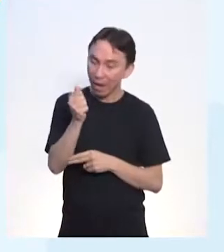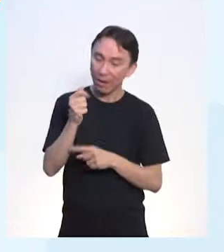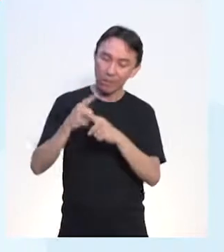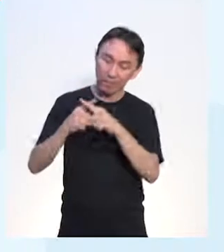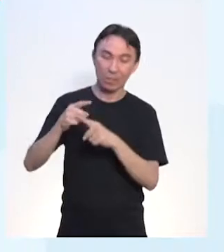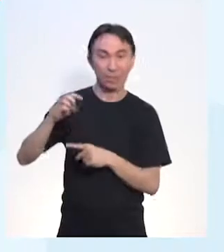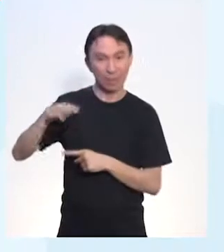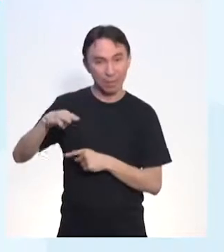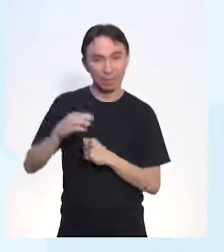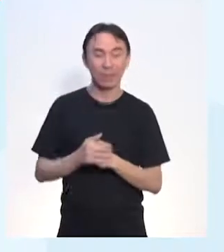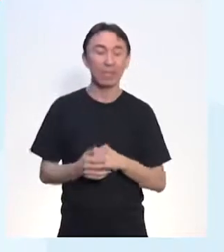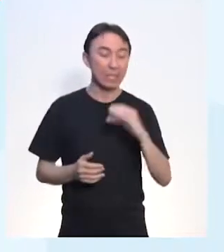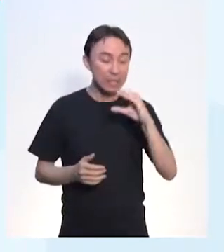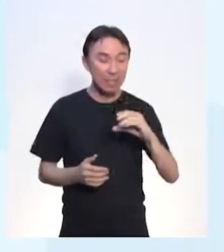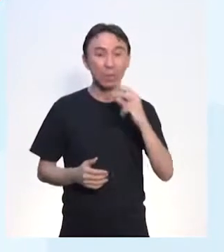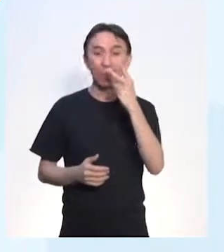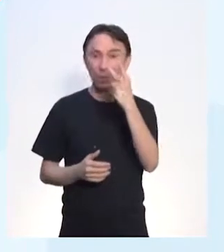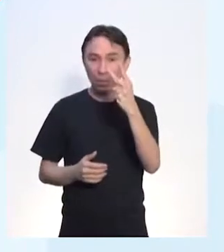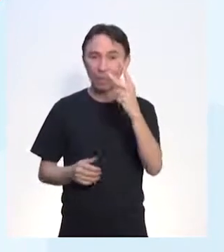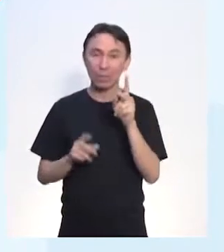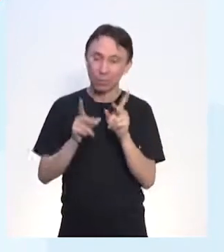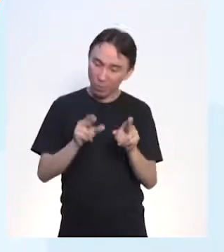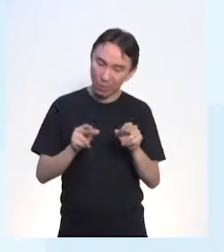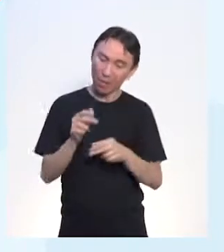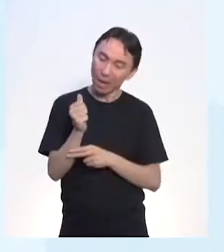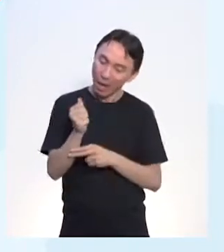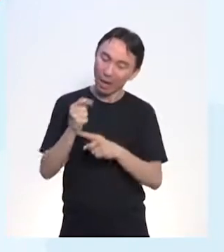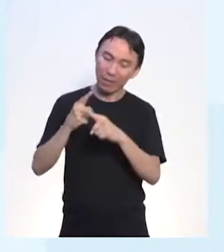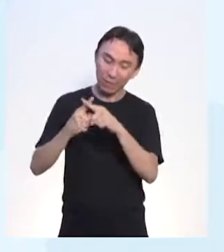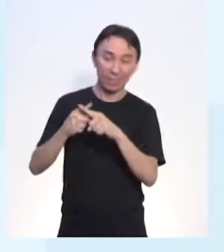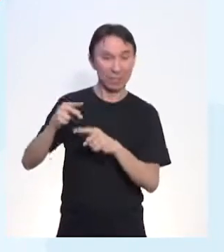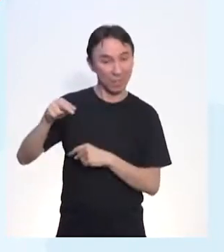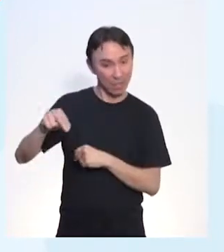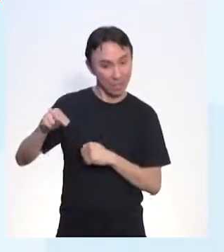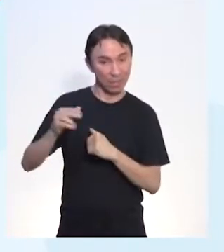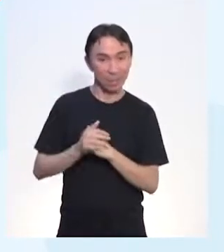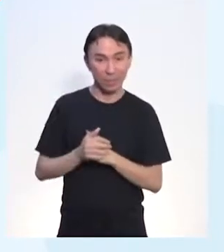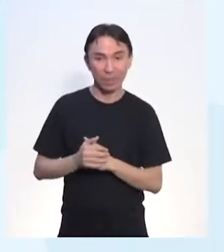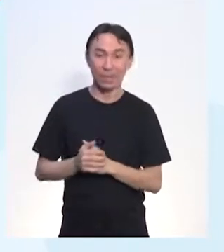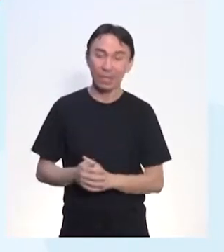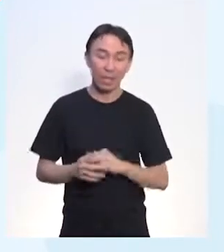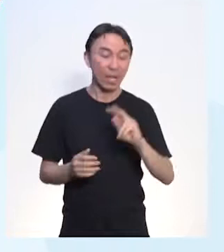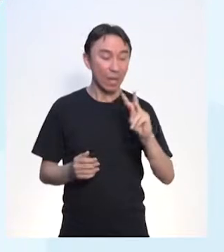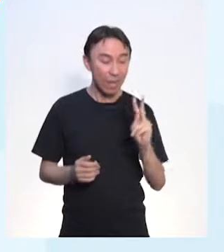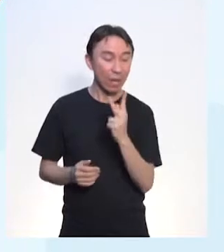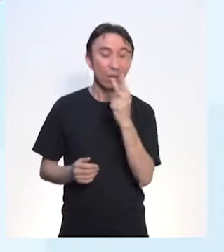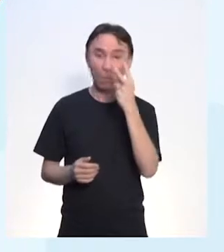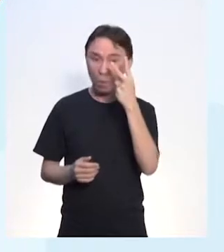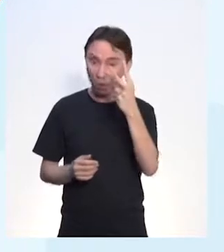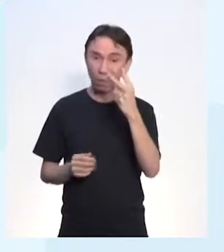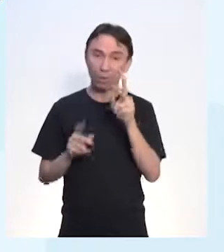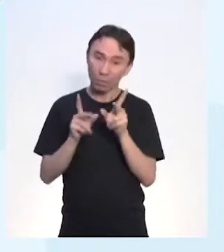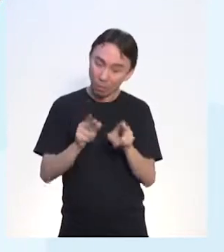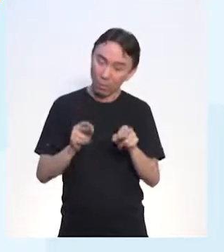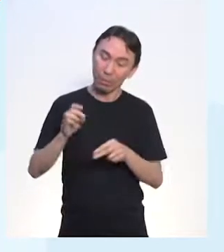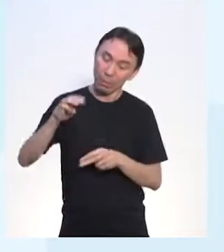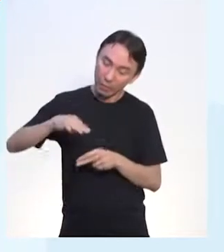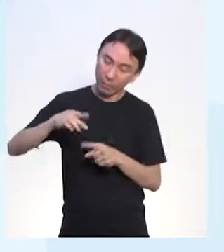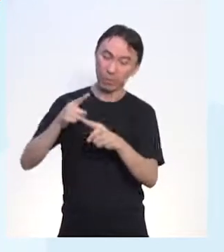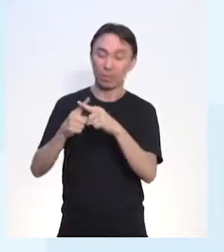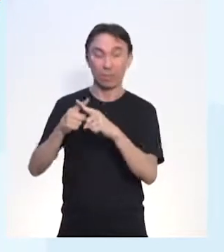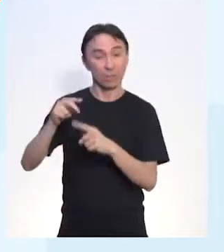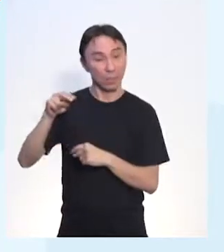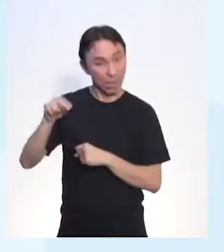C ao quadrado, que é igual a A vezes N. H ao quadrado, que é igual a